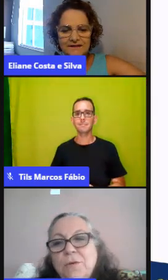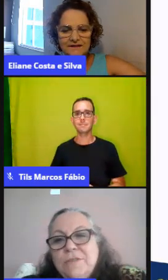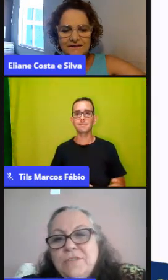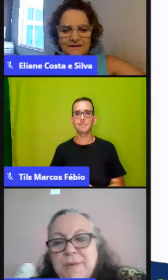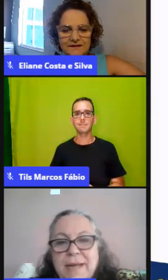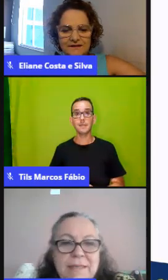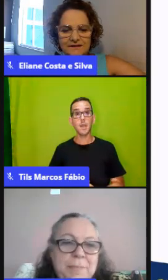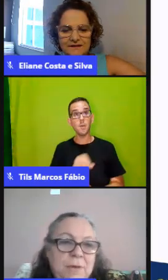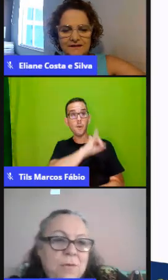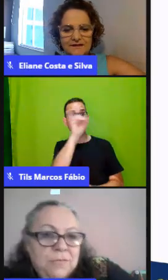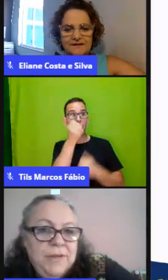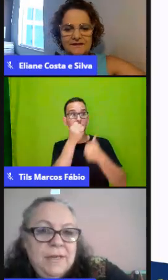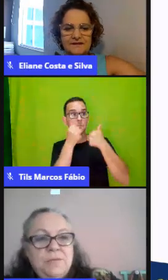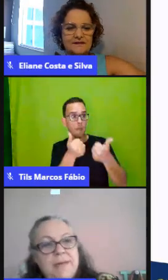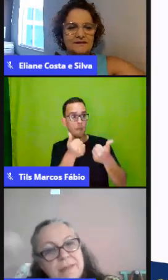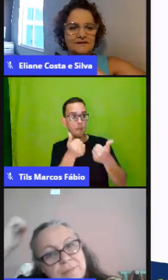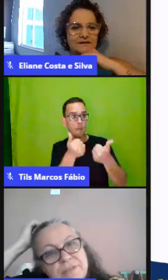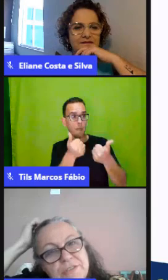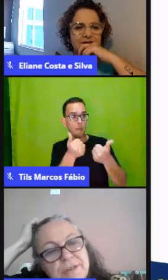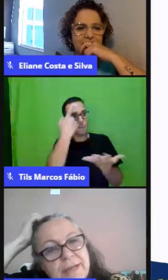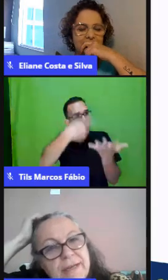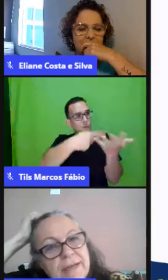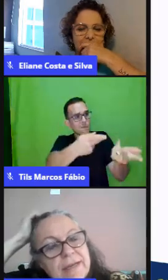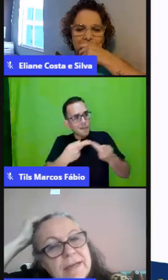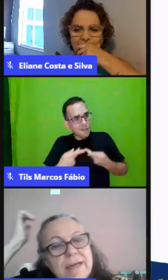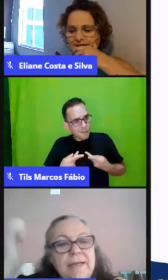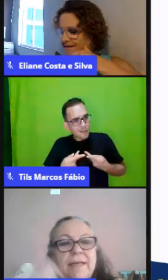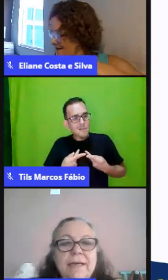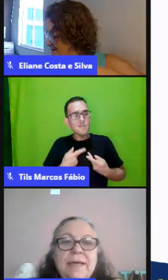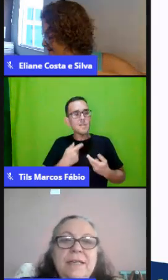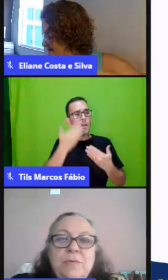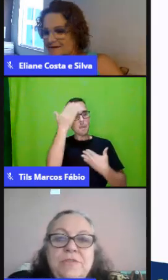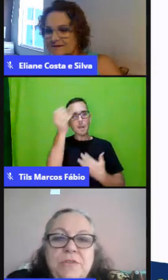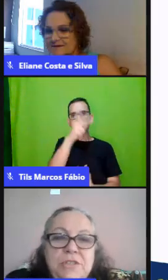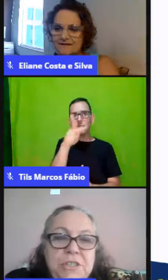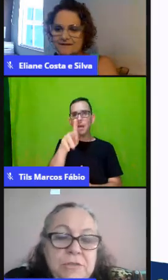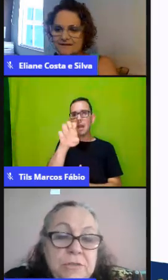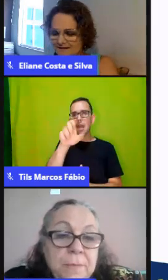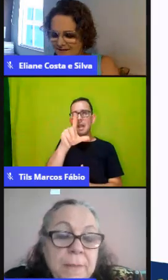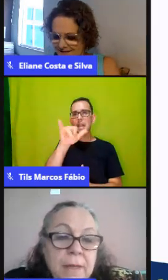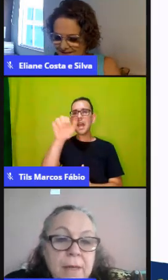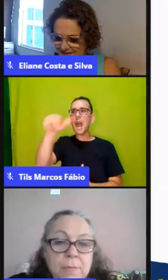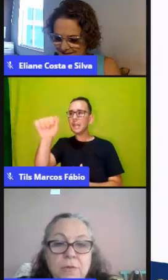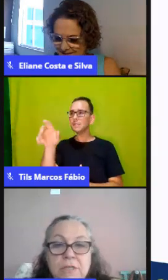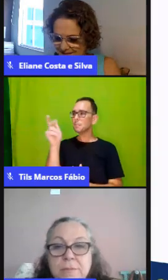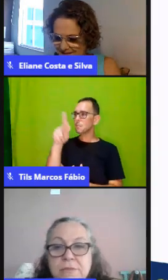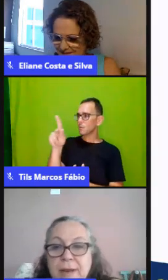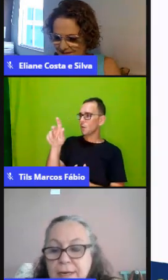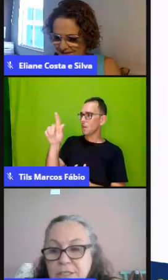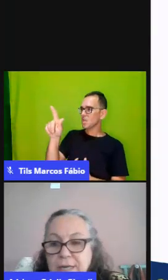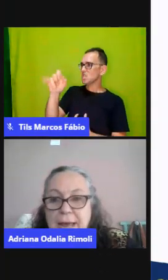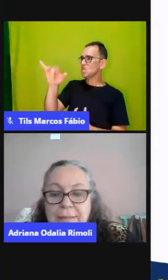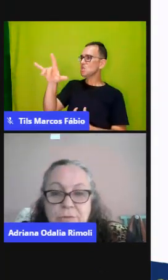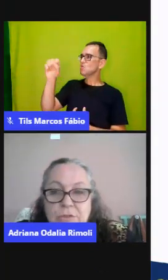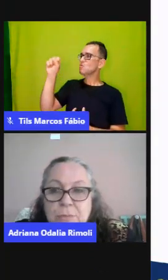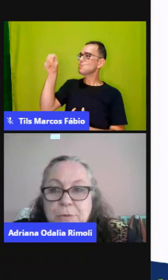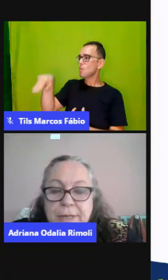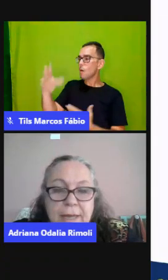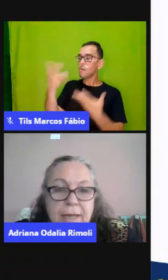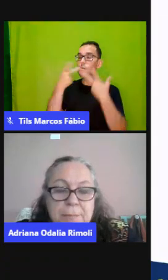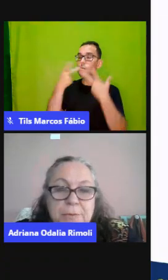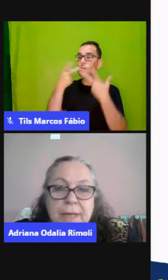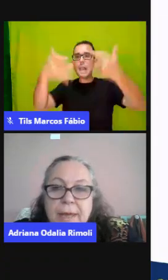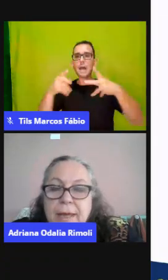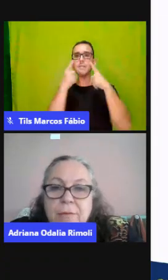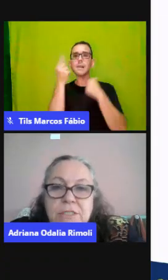Olá a todos, obrigada pelo convite, obrigada, professora Eliane, ao professor Gilson. Bom, nós vamos falar de gatos,